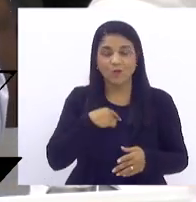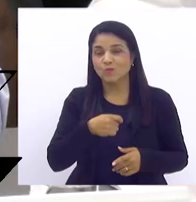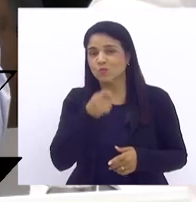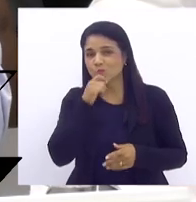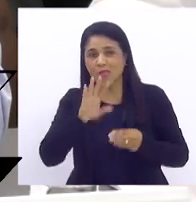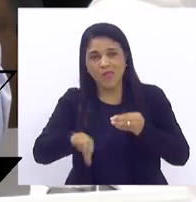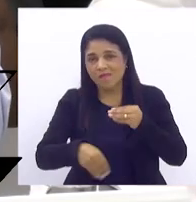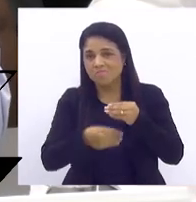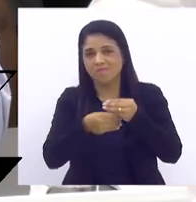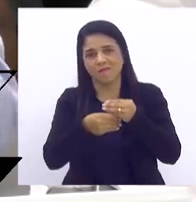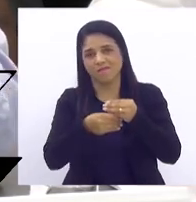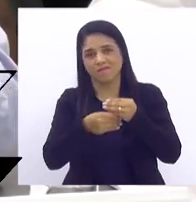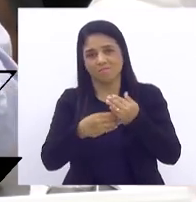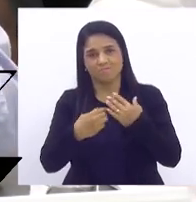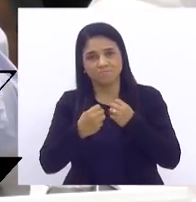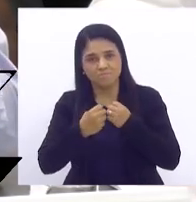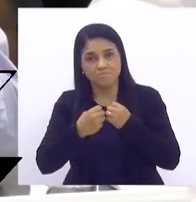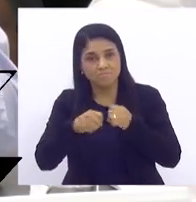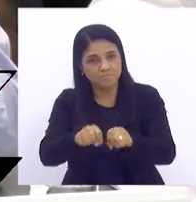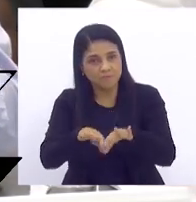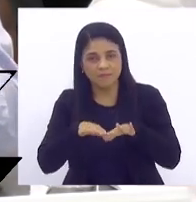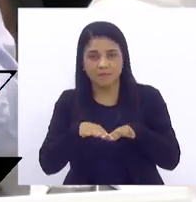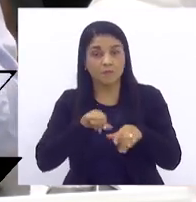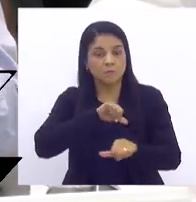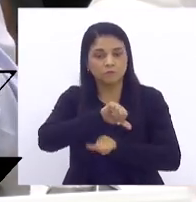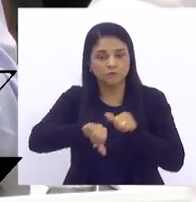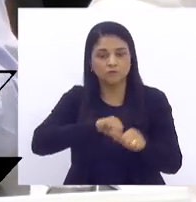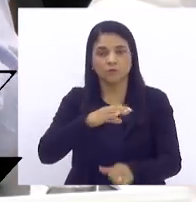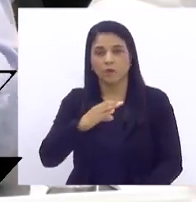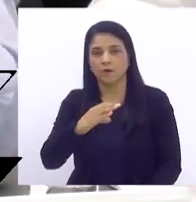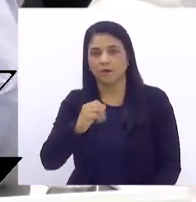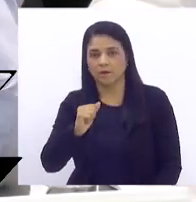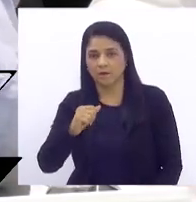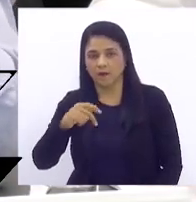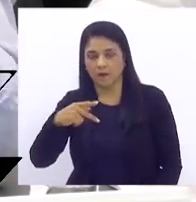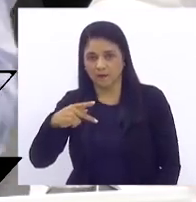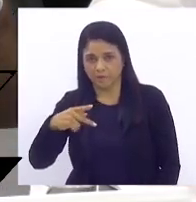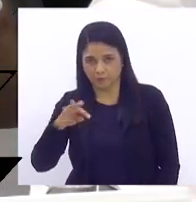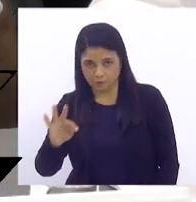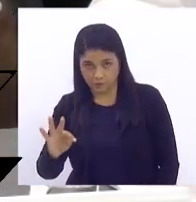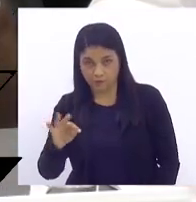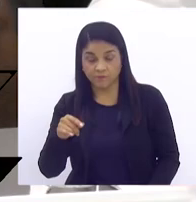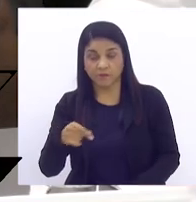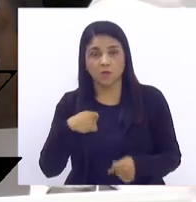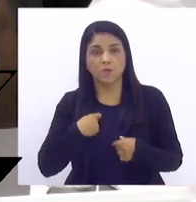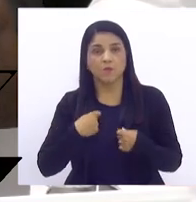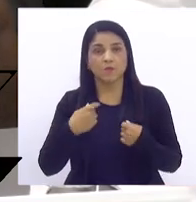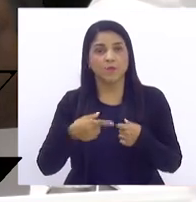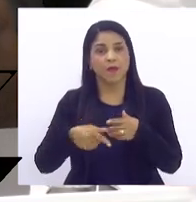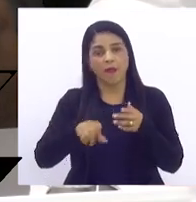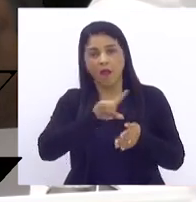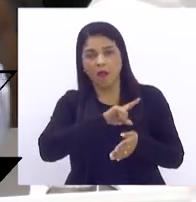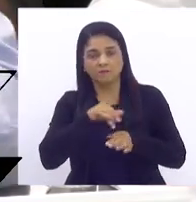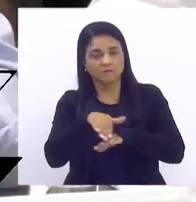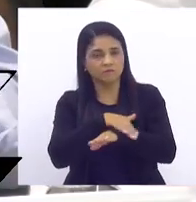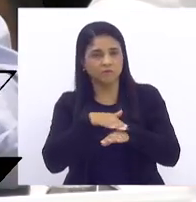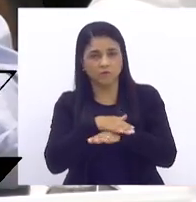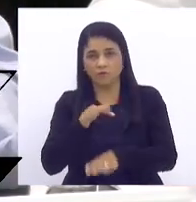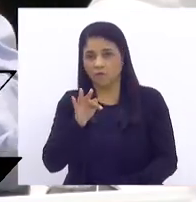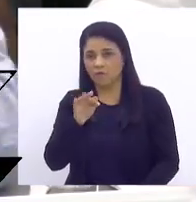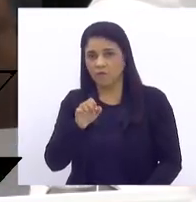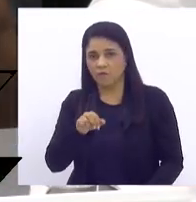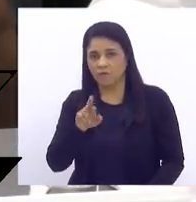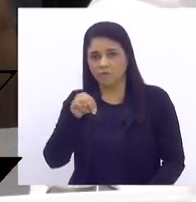de plenário que modifique o caput. Então, mas eu tenho um precedente, eu comentava aqui com Fernando